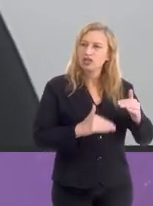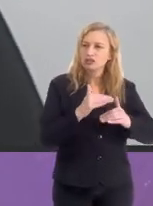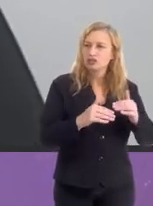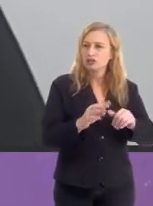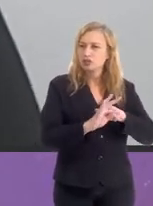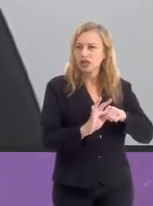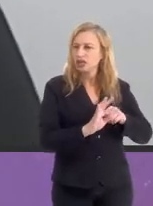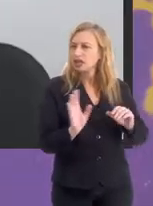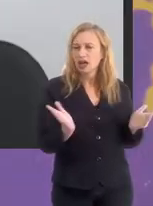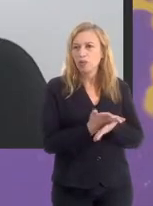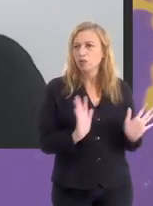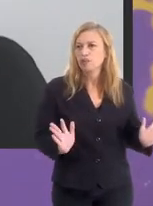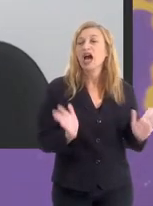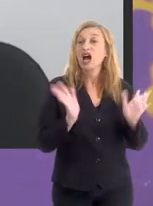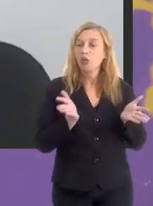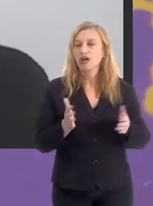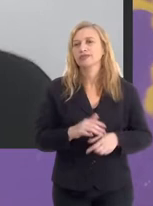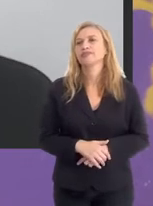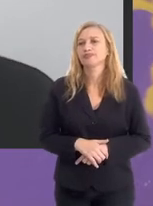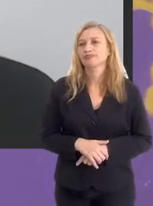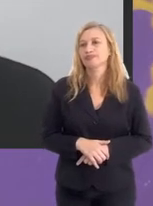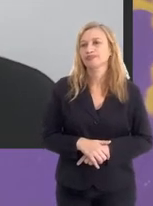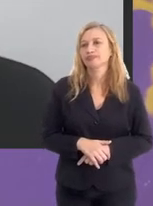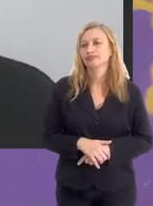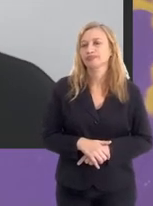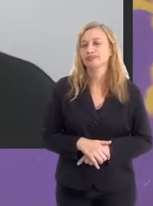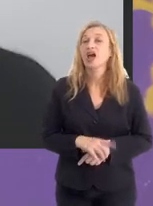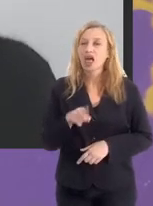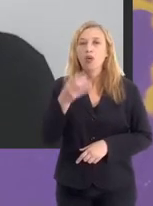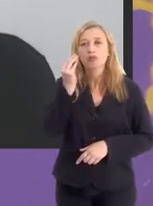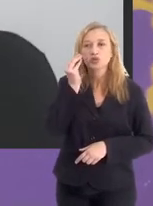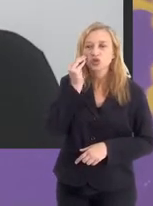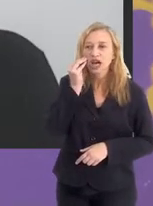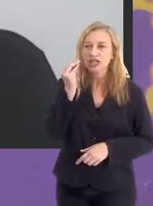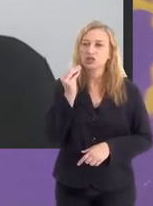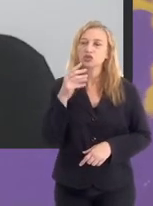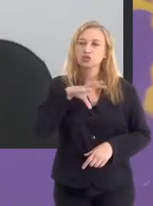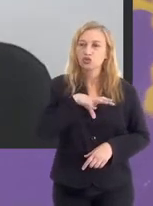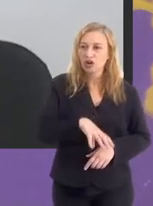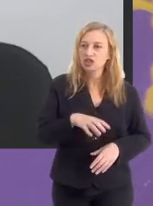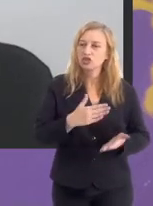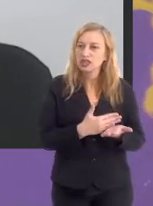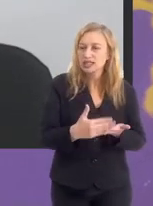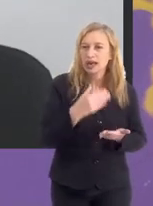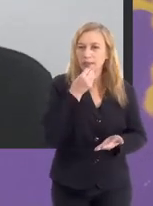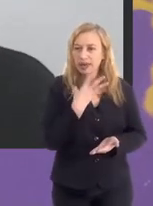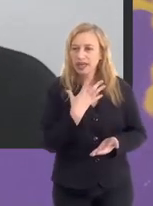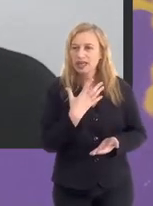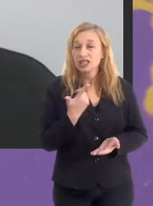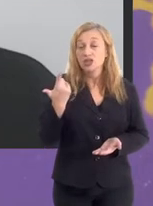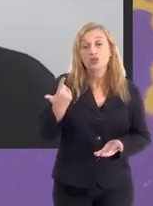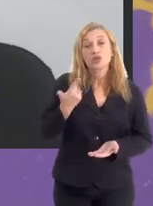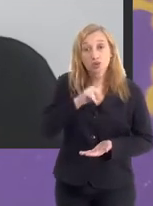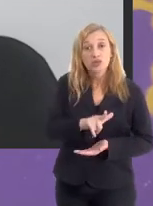subir pela questão técnica. Agora tem é uma oportunidade o Vasco começar bem né